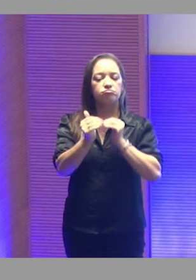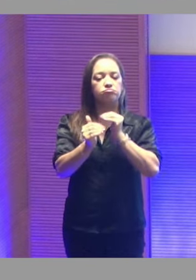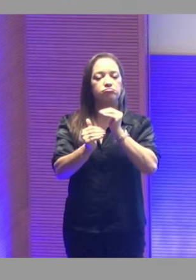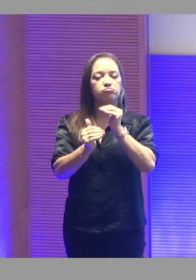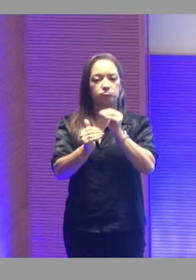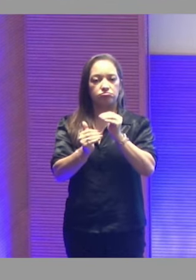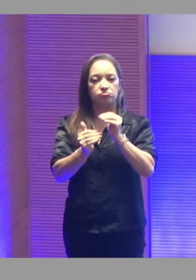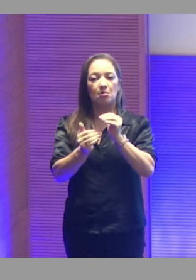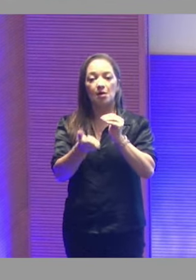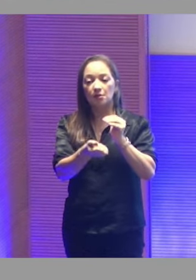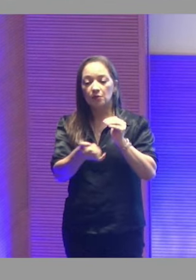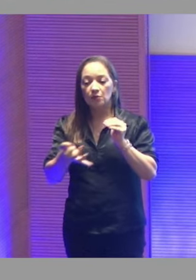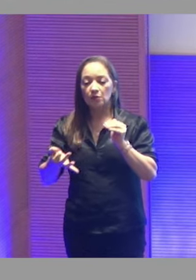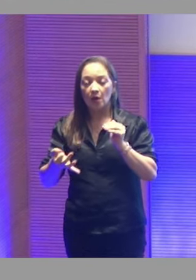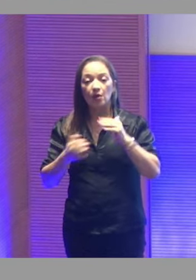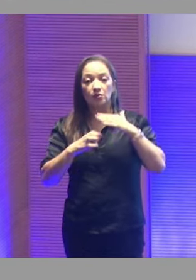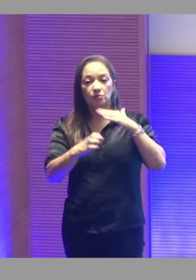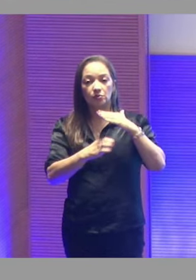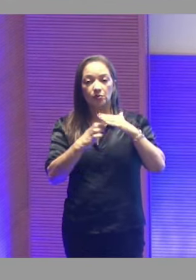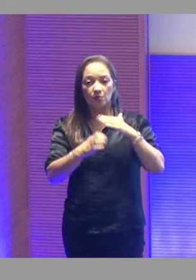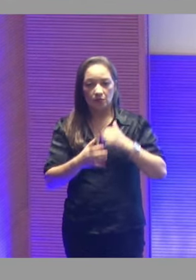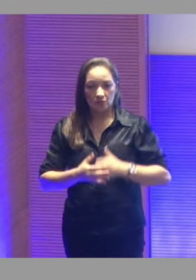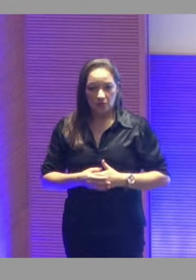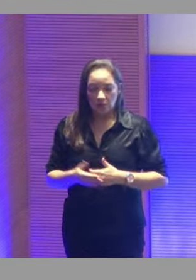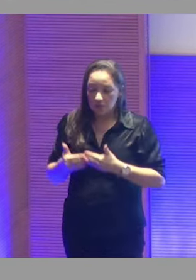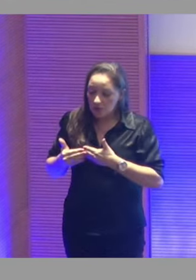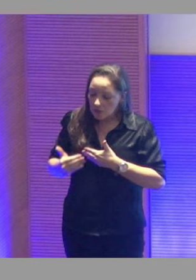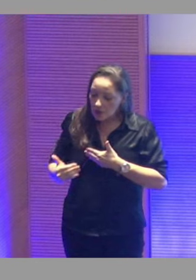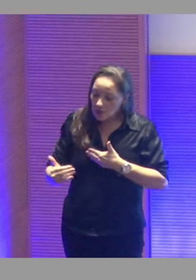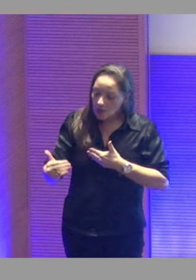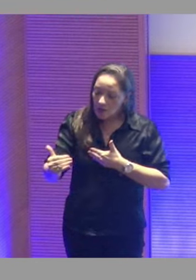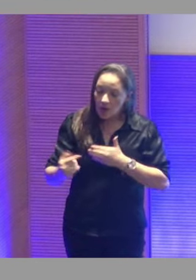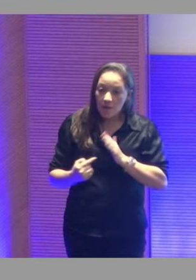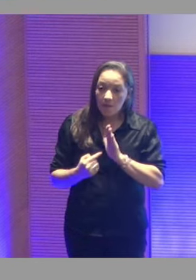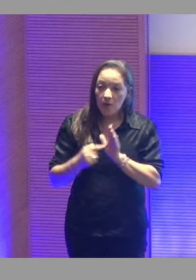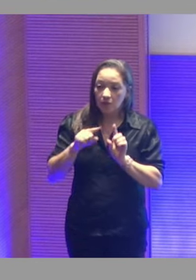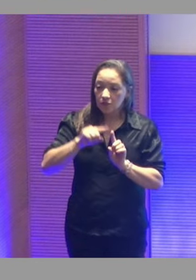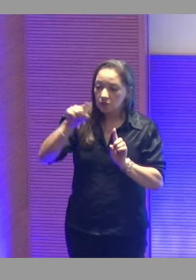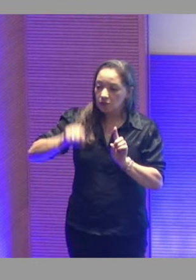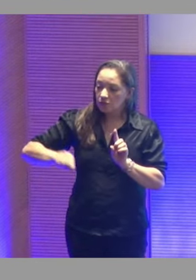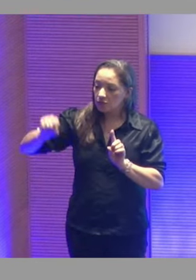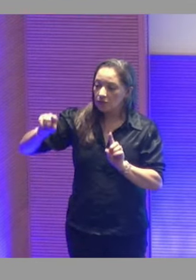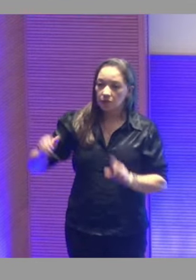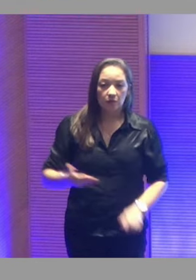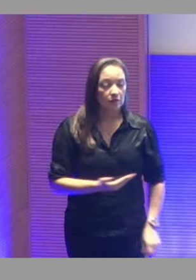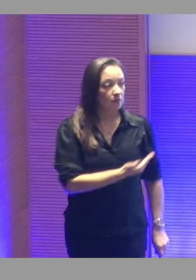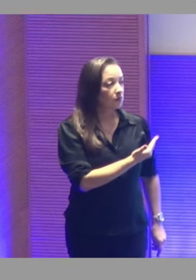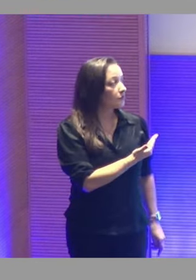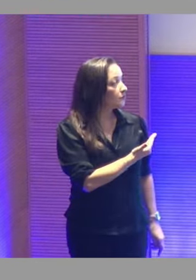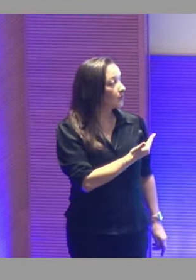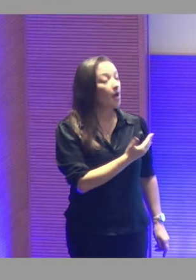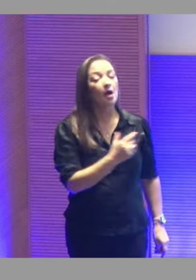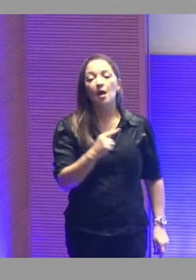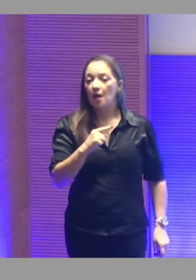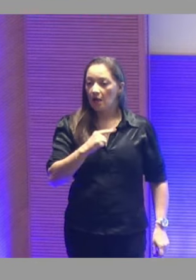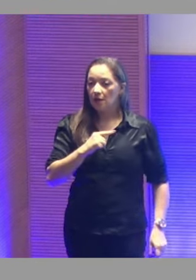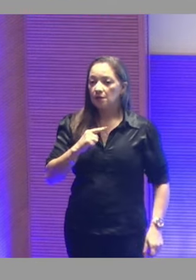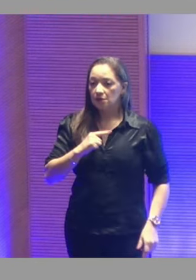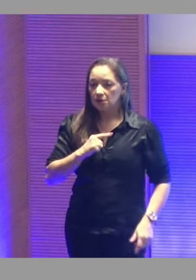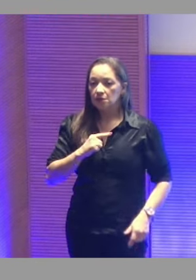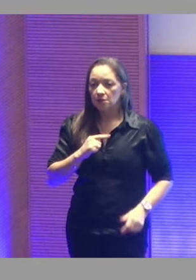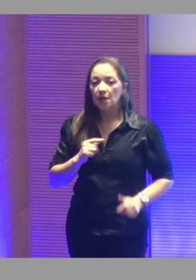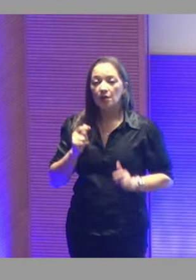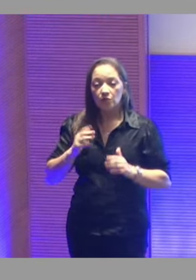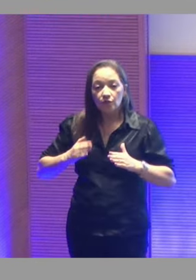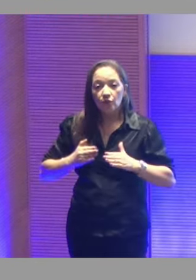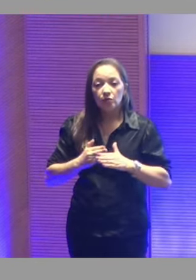categorias ao longo do tempo e é isso que a gente mostra nesse esses gráficos para vocês então há uma fronteira aqui de de conhecimento para contabilização